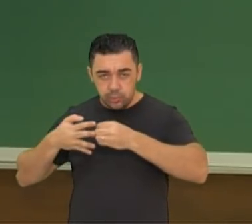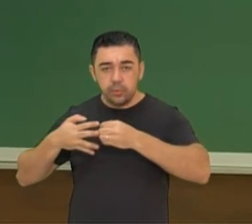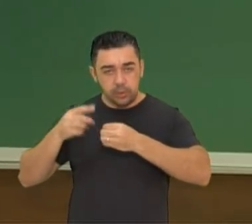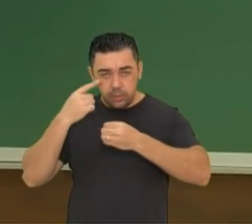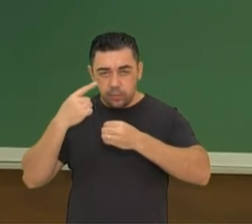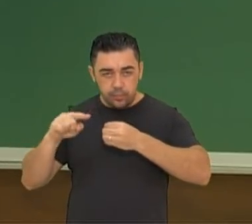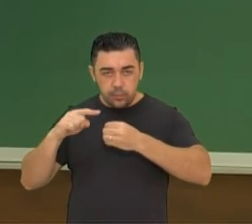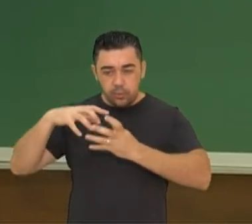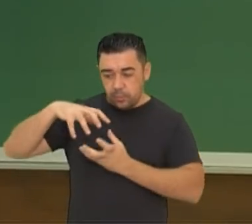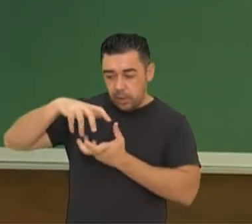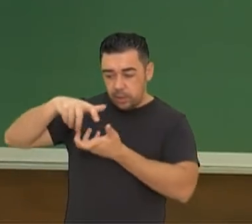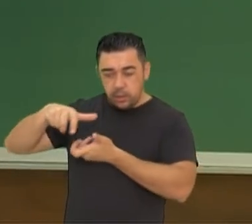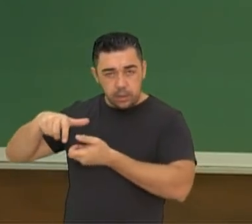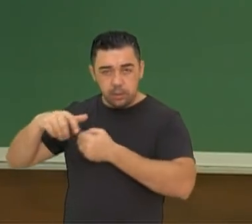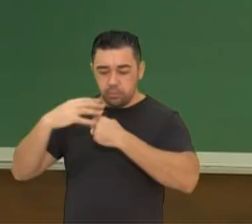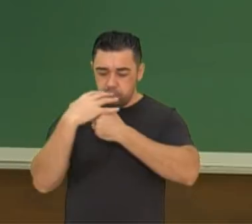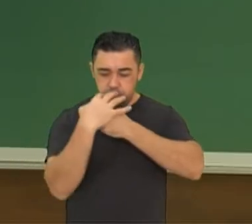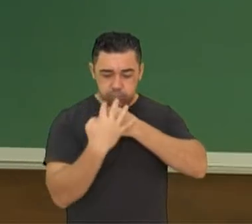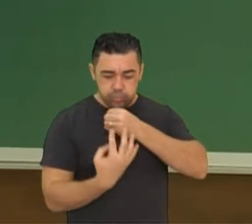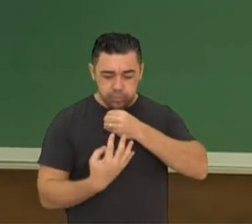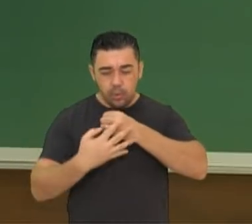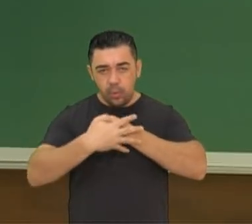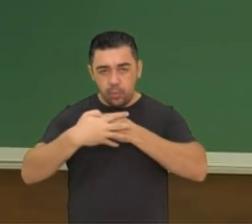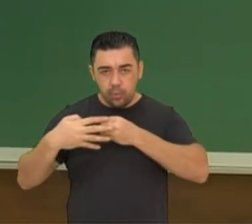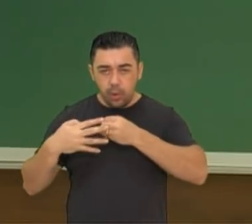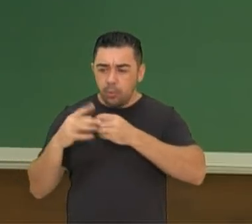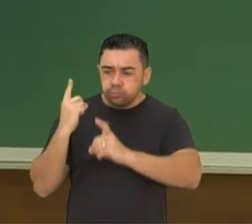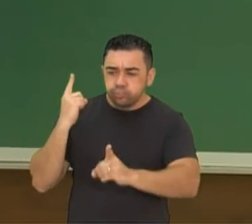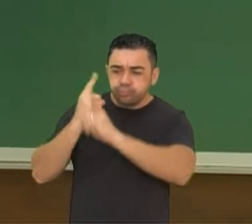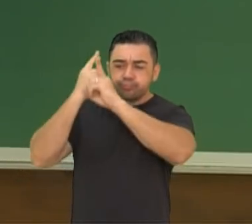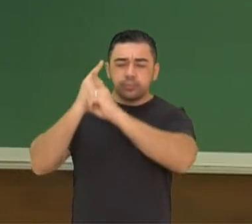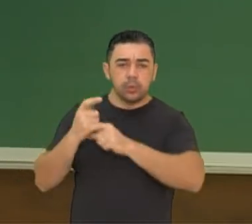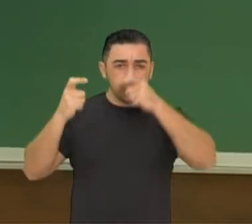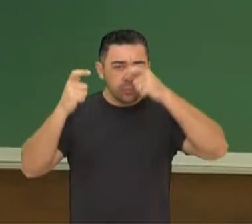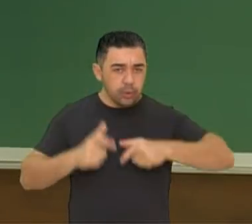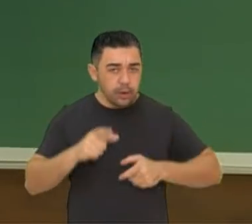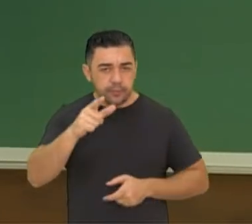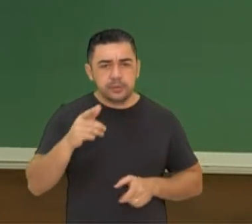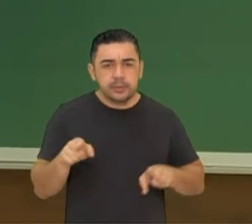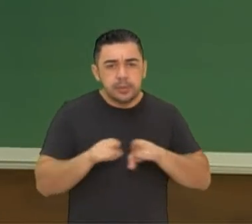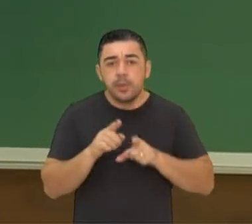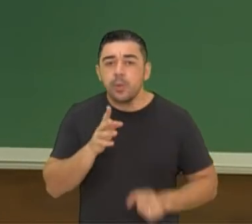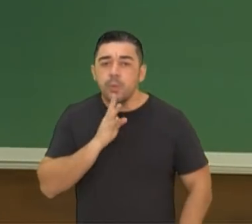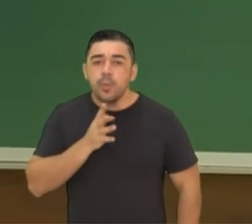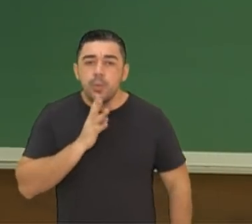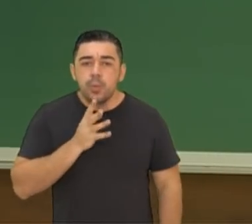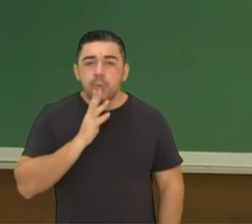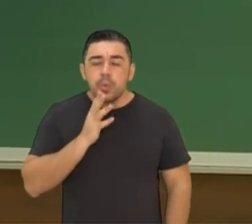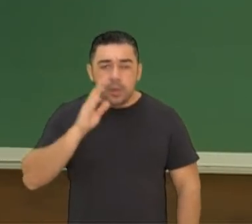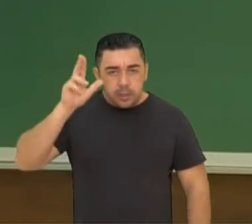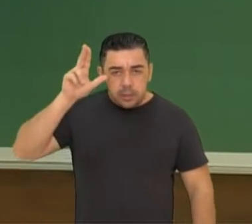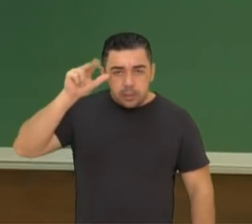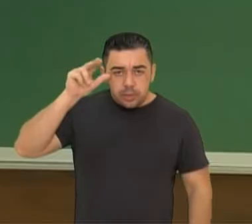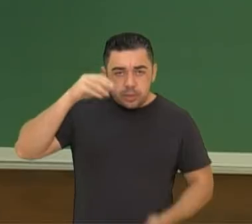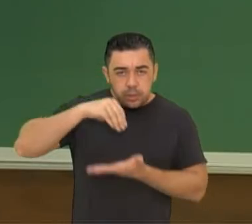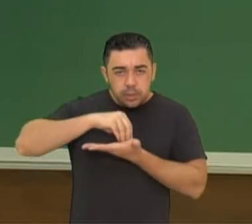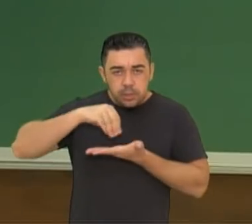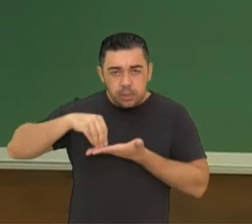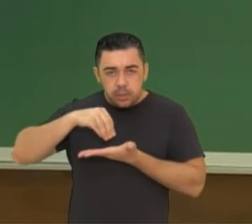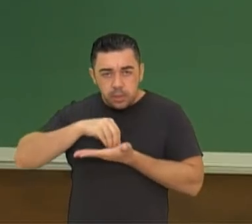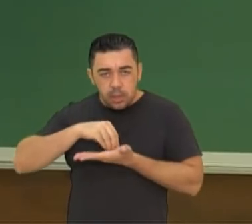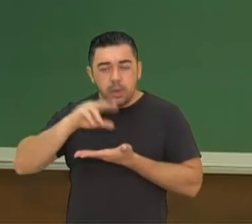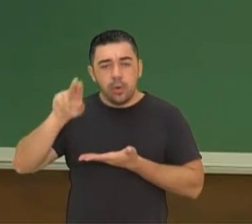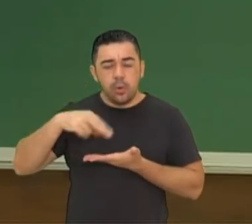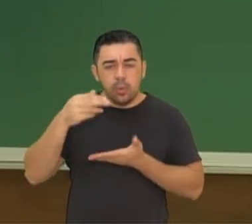Terra, né? Além disso, se você sabe jogar xadrez, ou se você já jogou batalha naval, por exemplo,